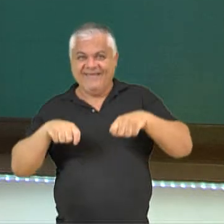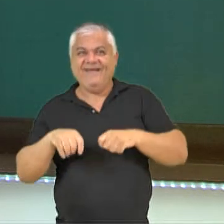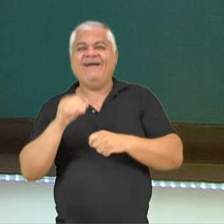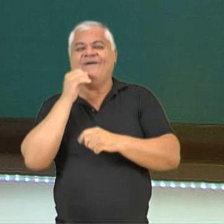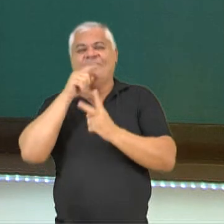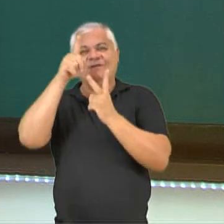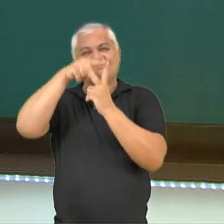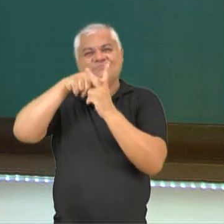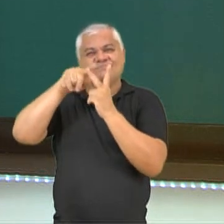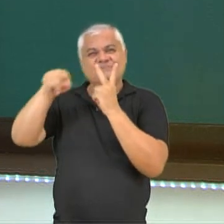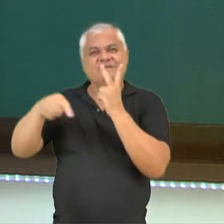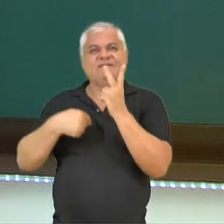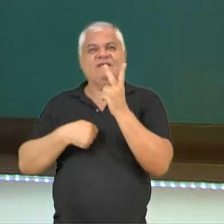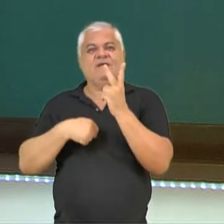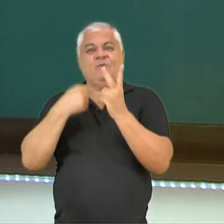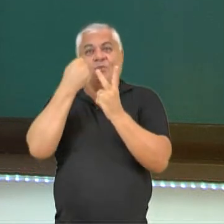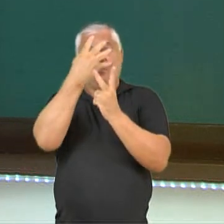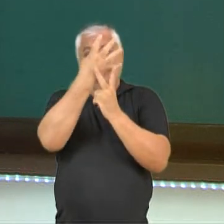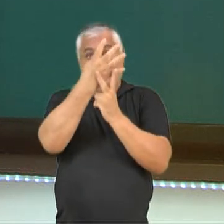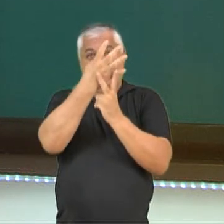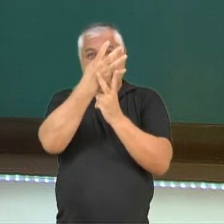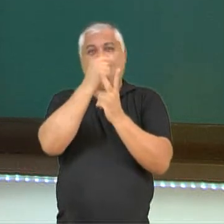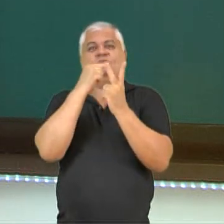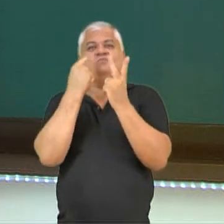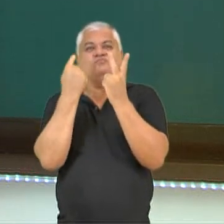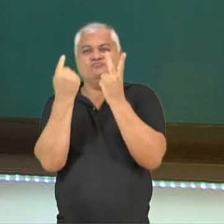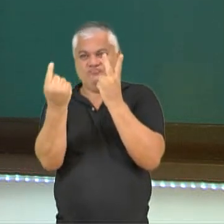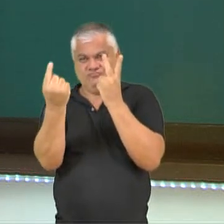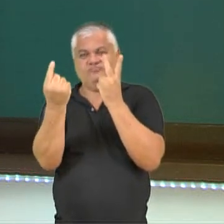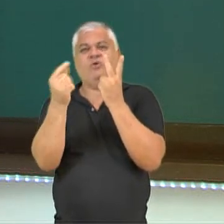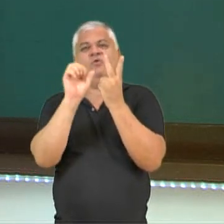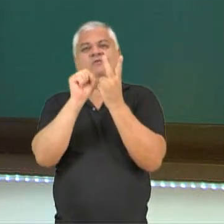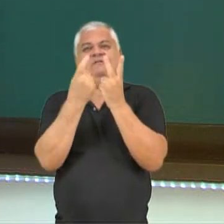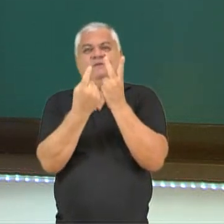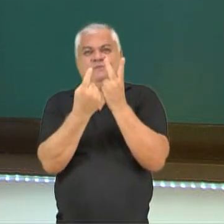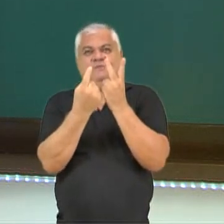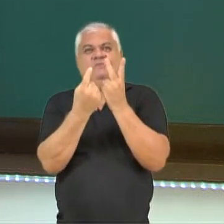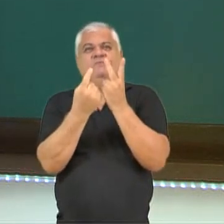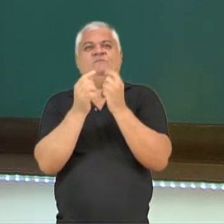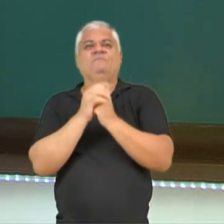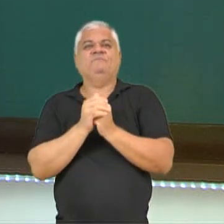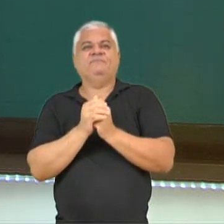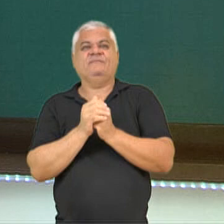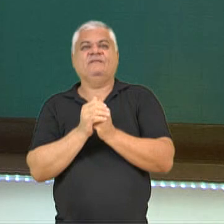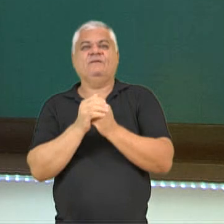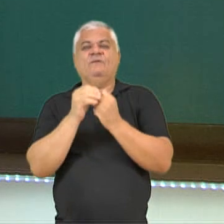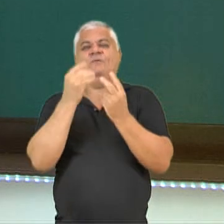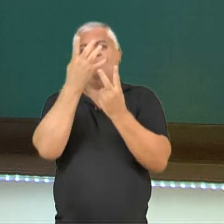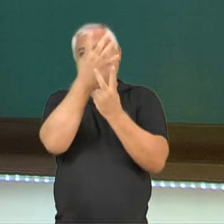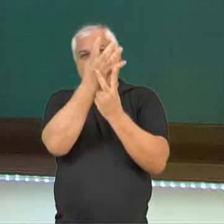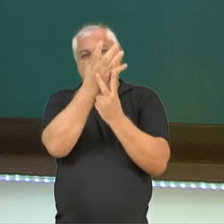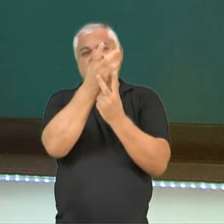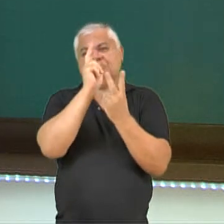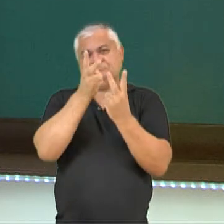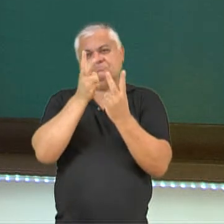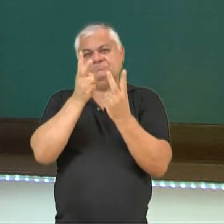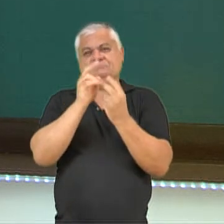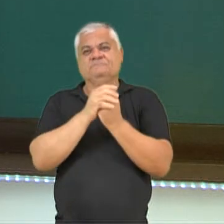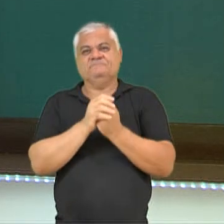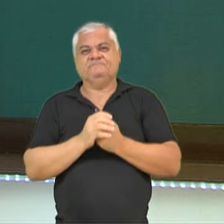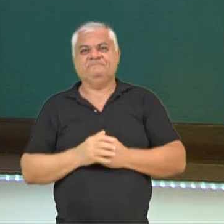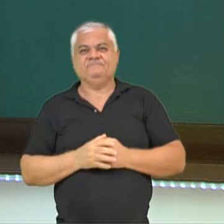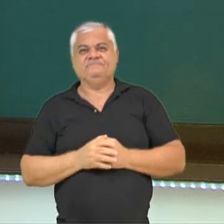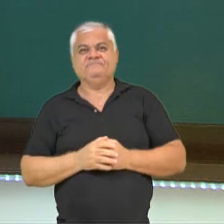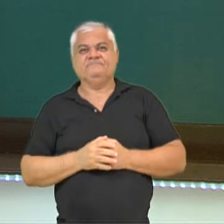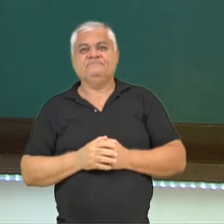transformamos em raiz. Então, a base é a mesma, o 1 corre lá dentro para virar expoente e o 4 fica como índice da